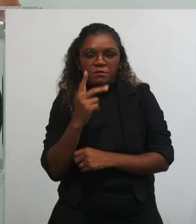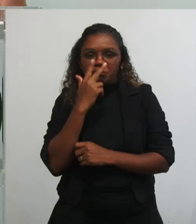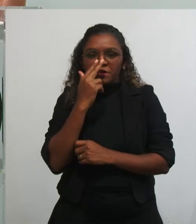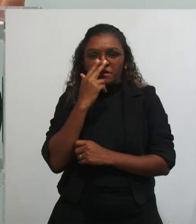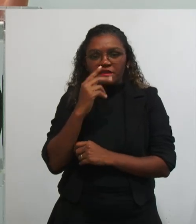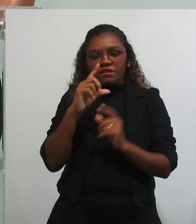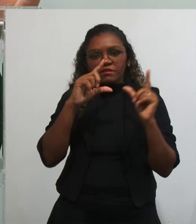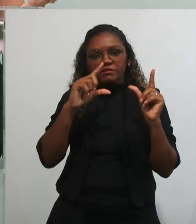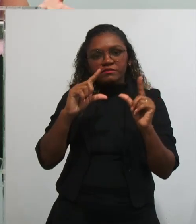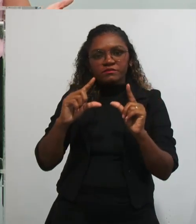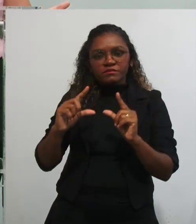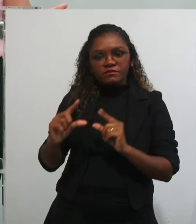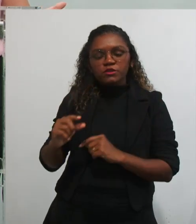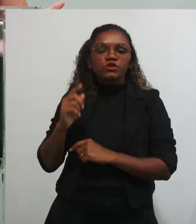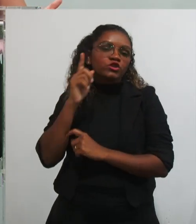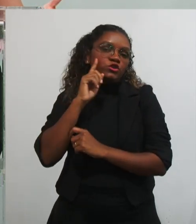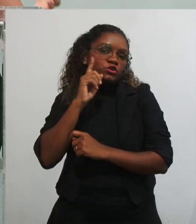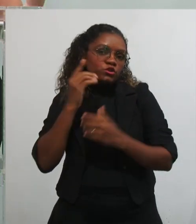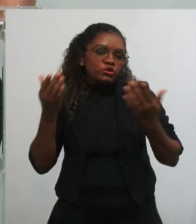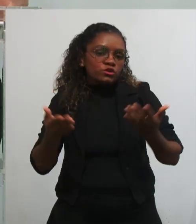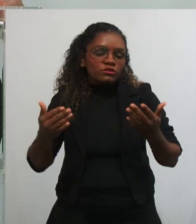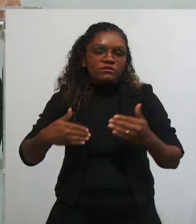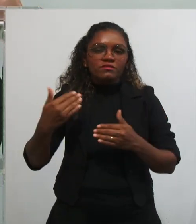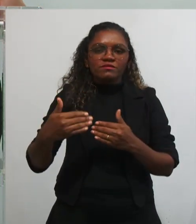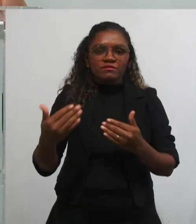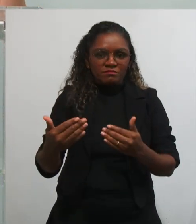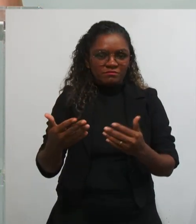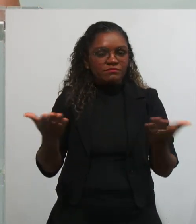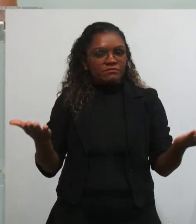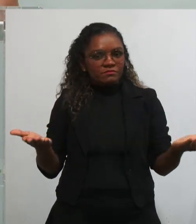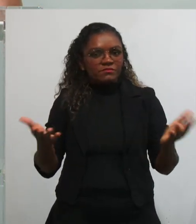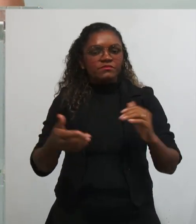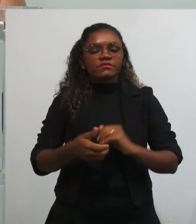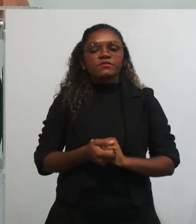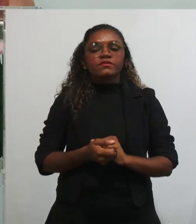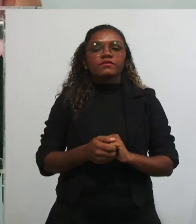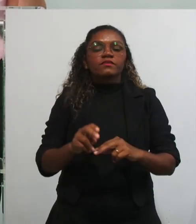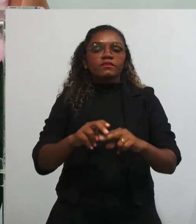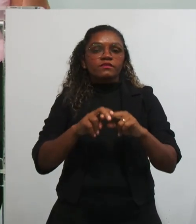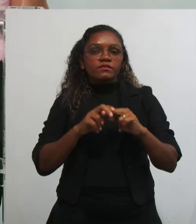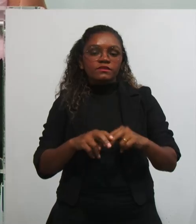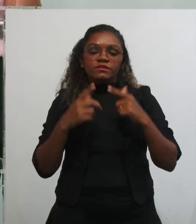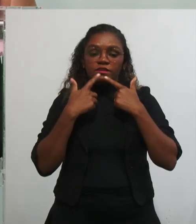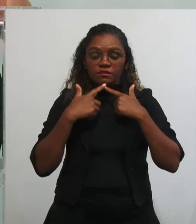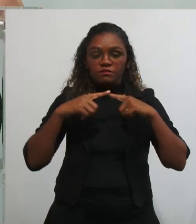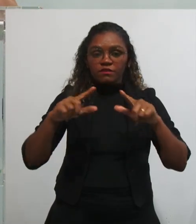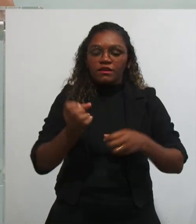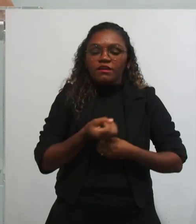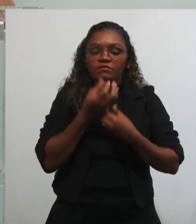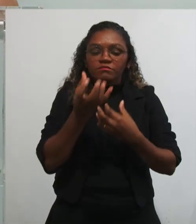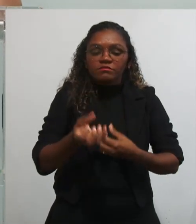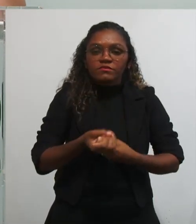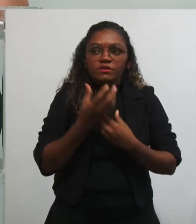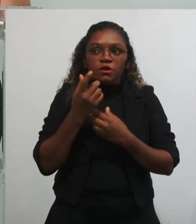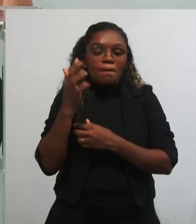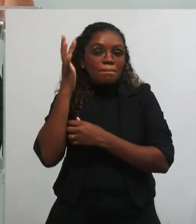no nosso dia a dia hoje, que já pensou? A linguagem é a expressão do pensamento. Então, se você